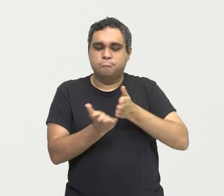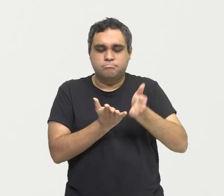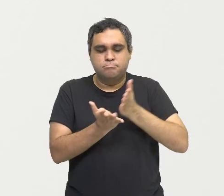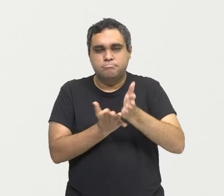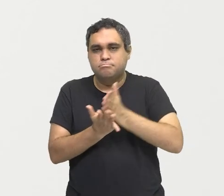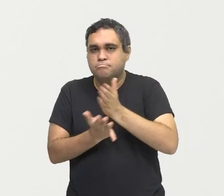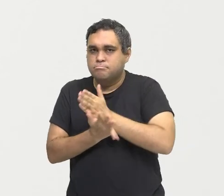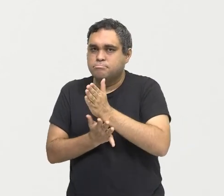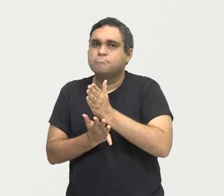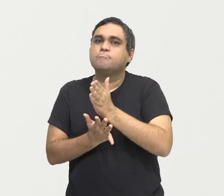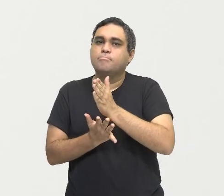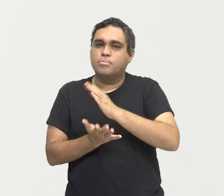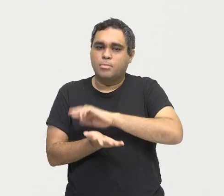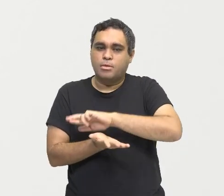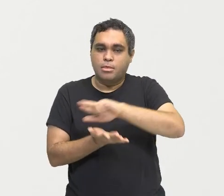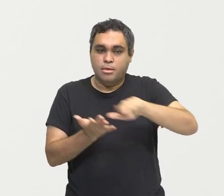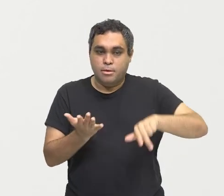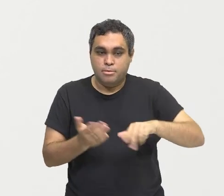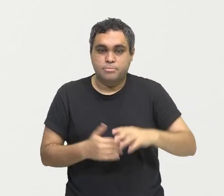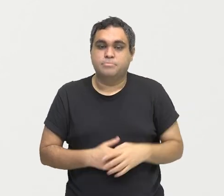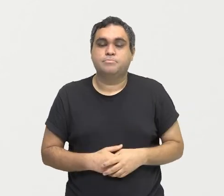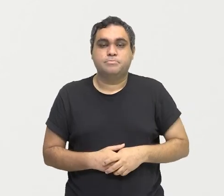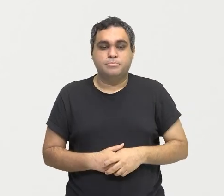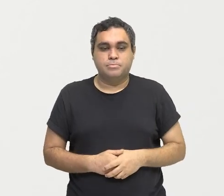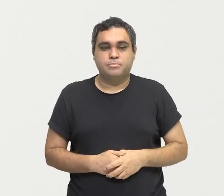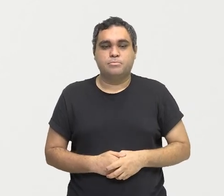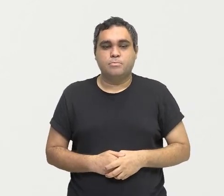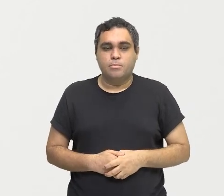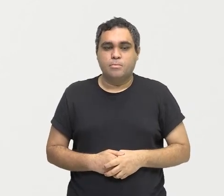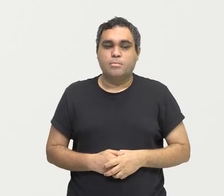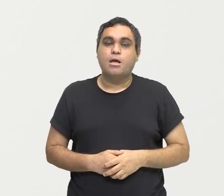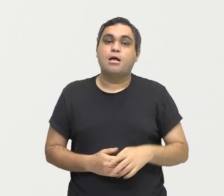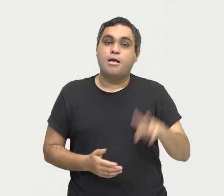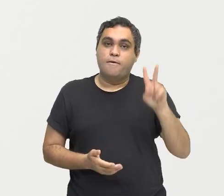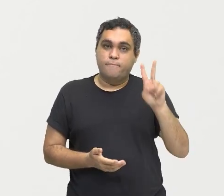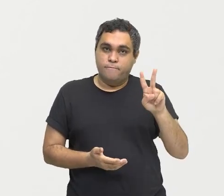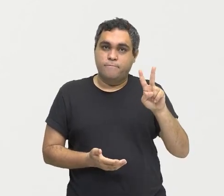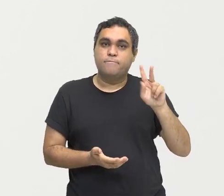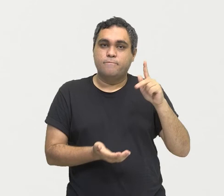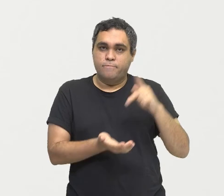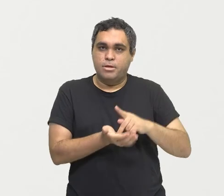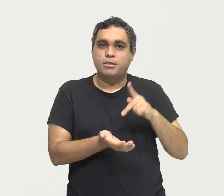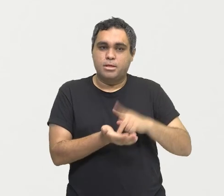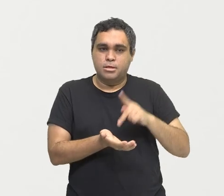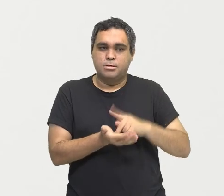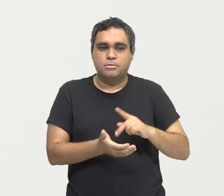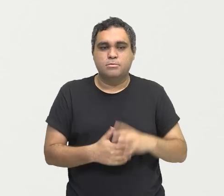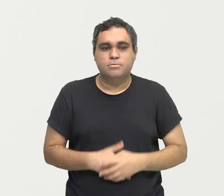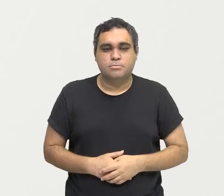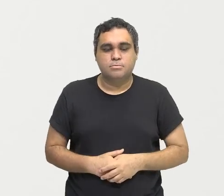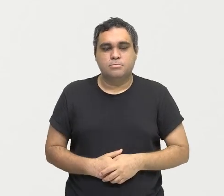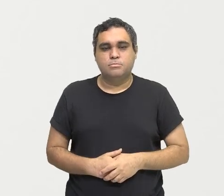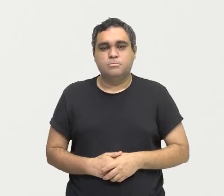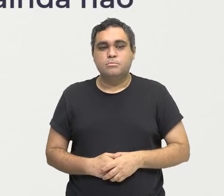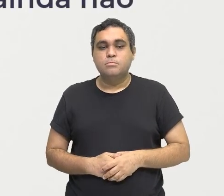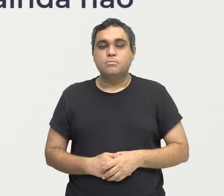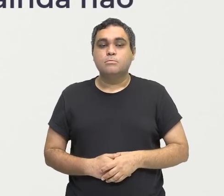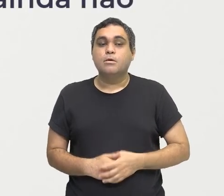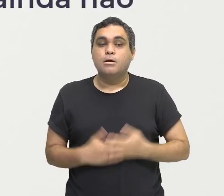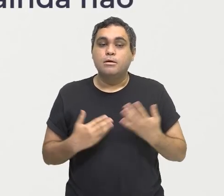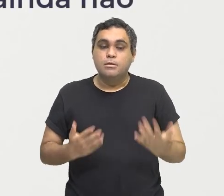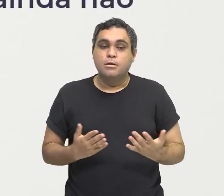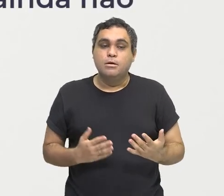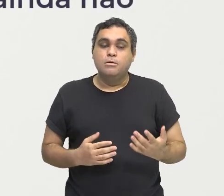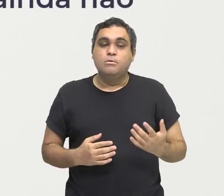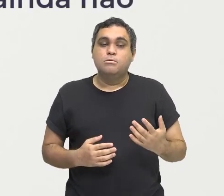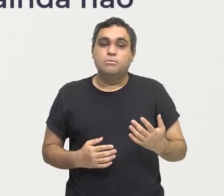monocultura, diversificando realmente essa economia, tá? Para o seu desenvolvimento. No terceiro item, nós